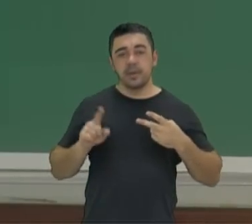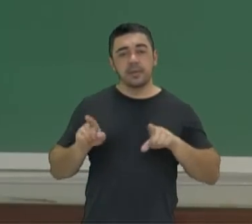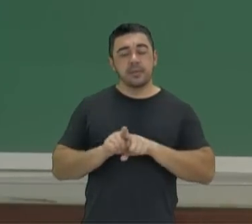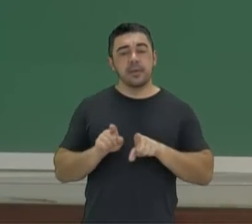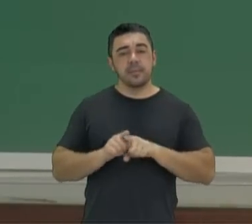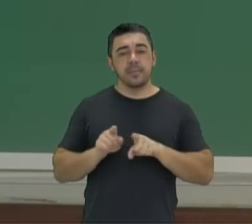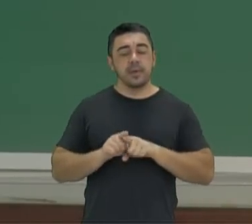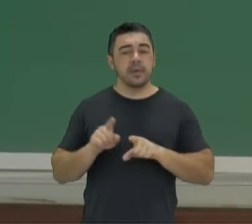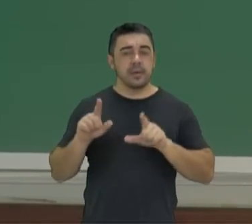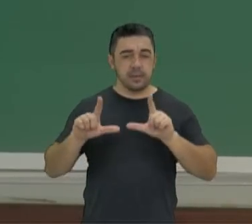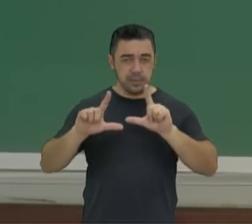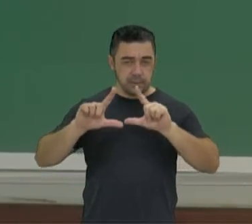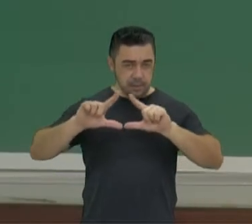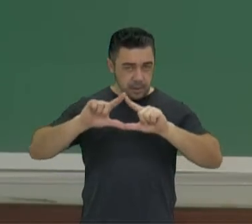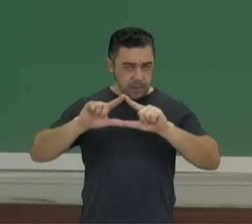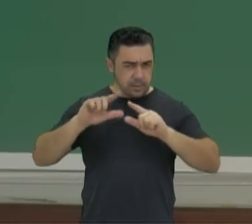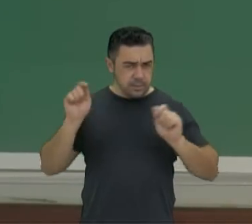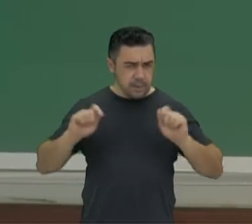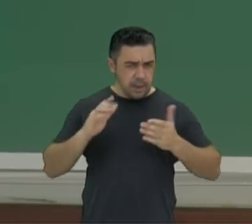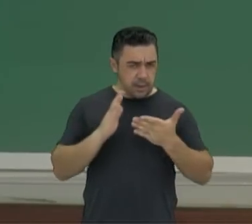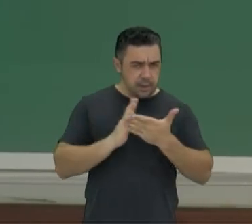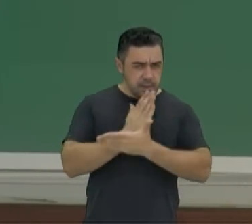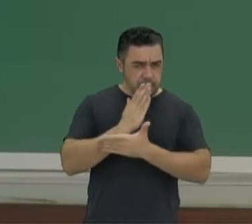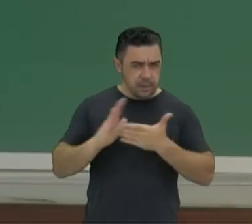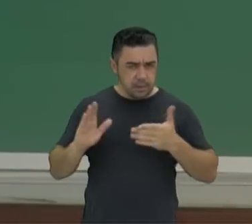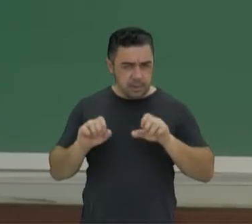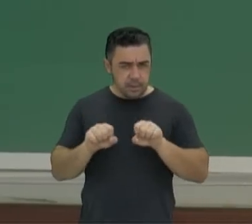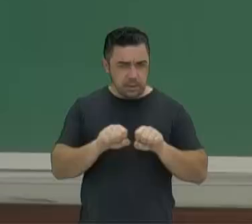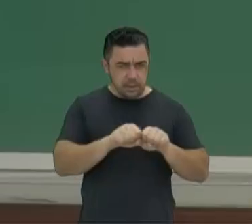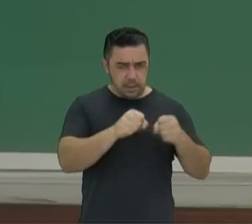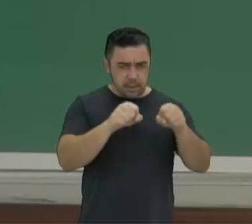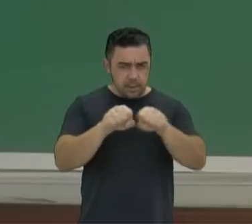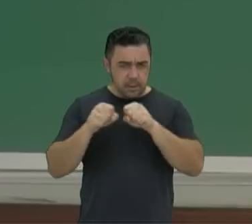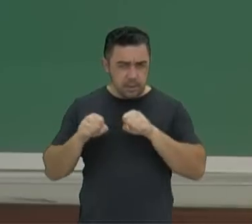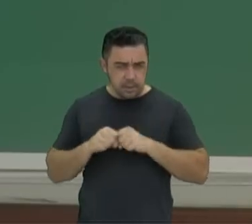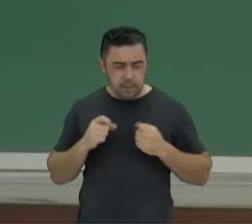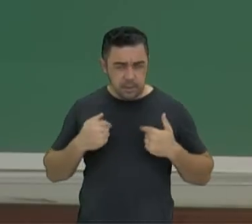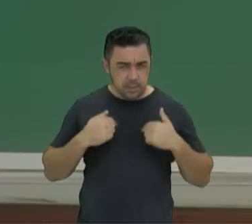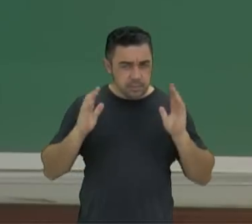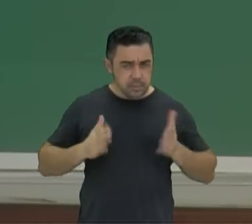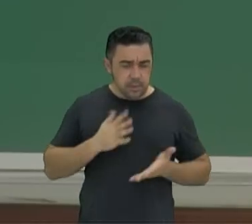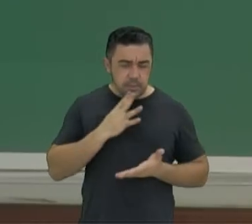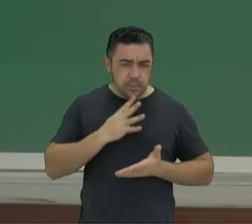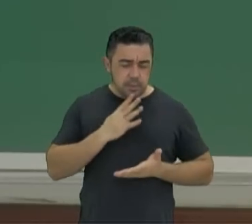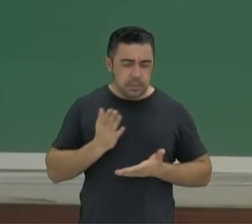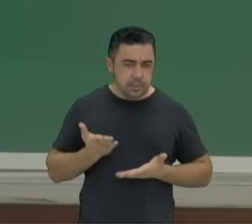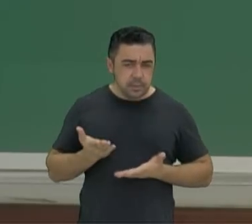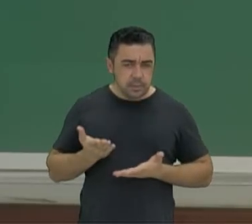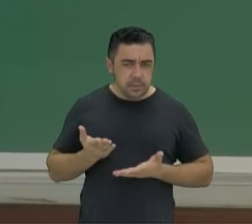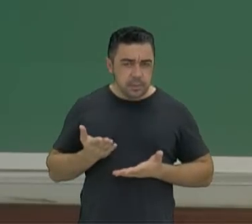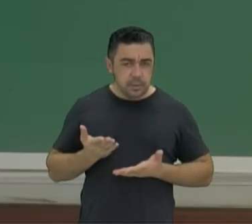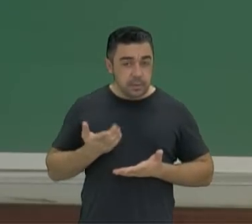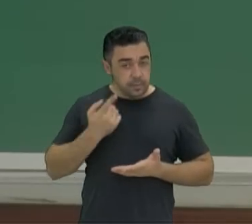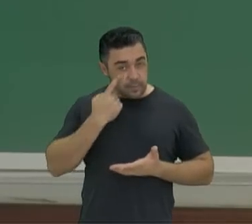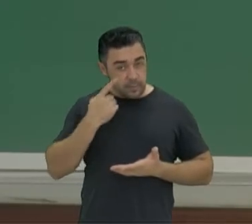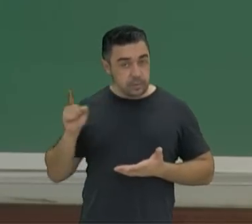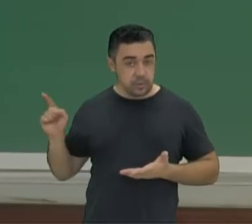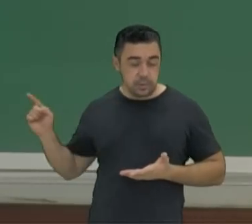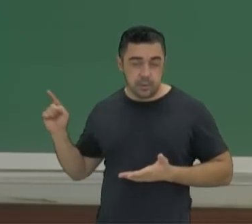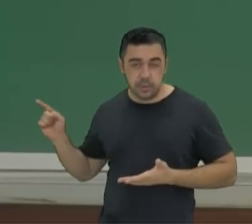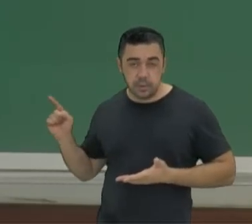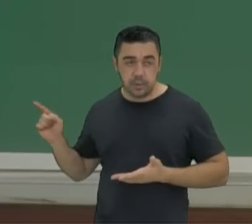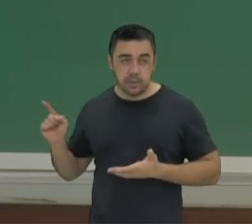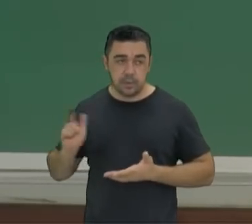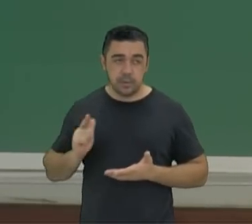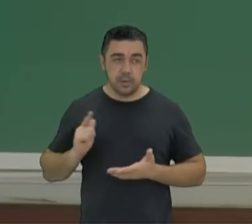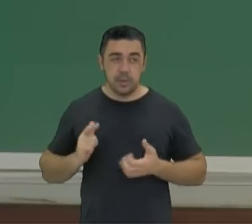consigo separar essa forma aqui nessas formas que eu conheço a área? Vamos observar, ó. Aqui